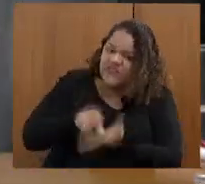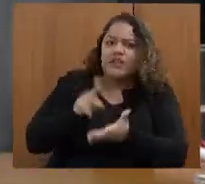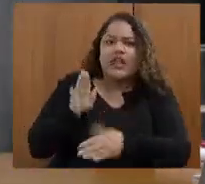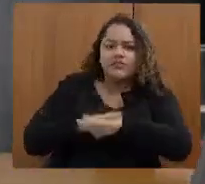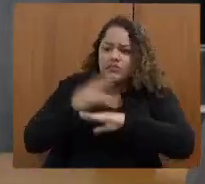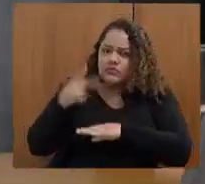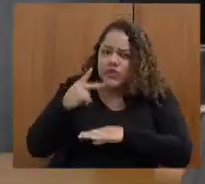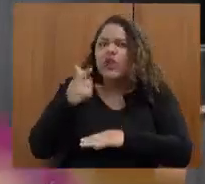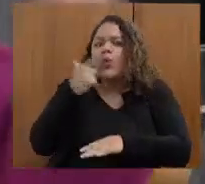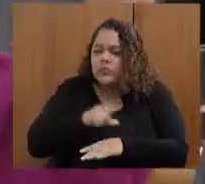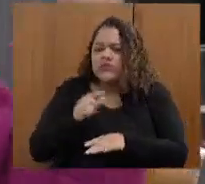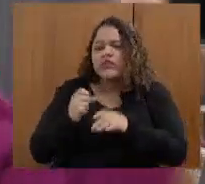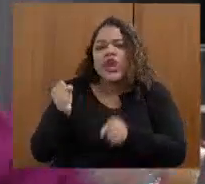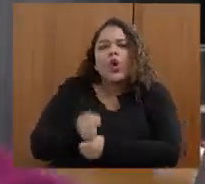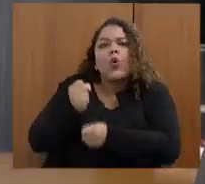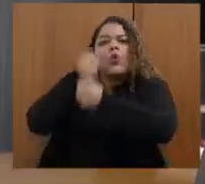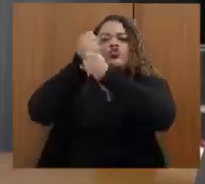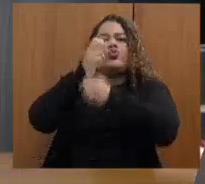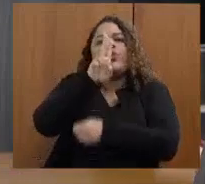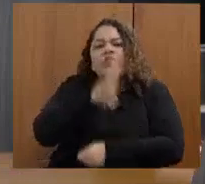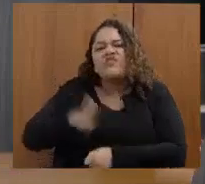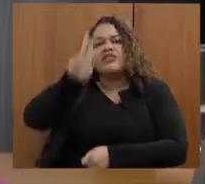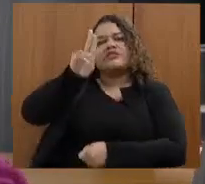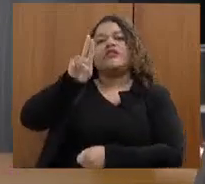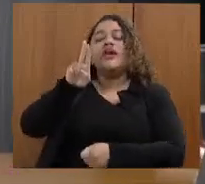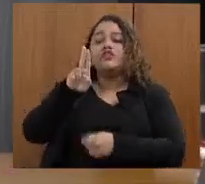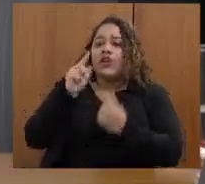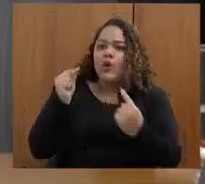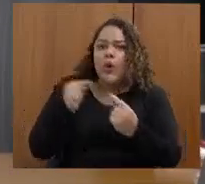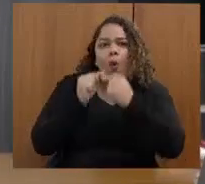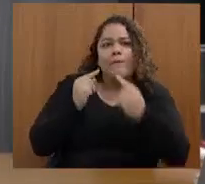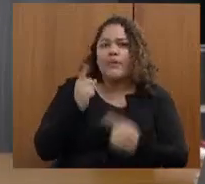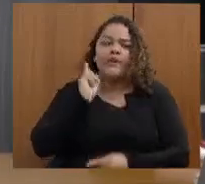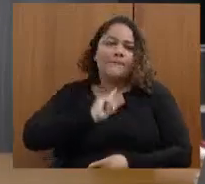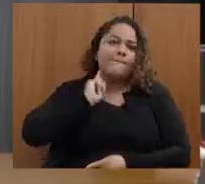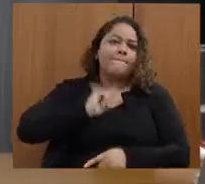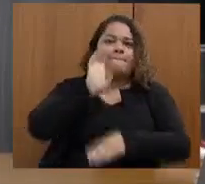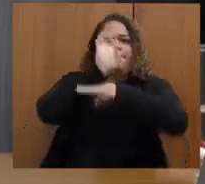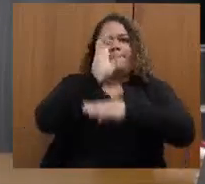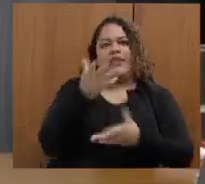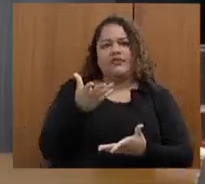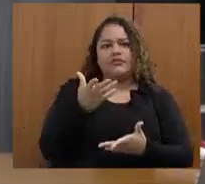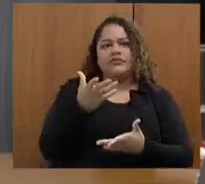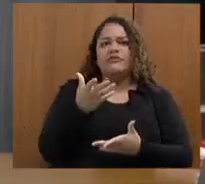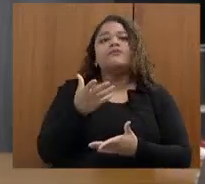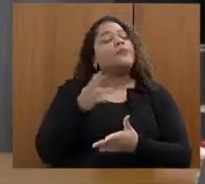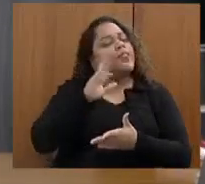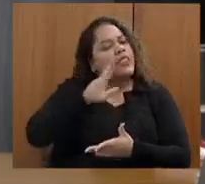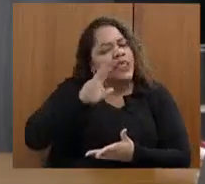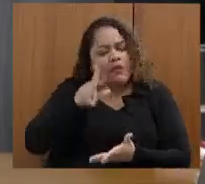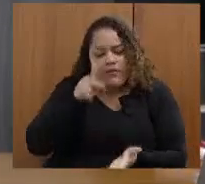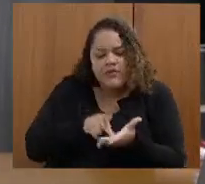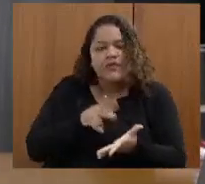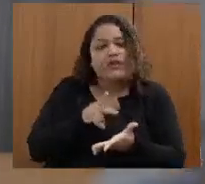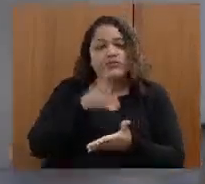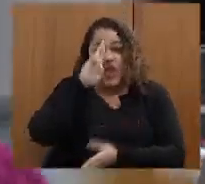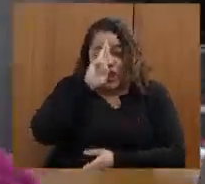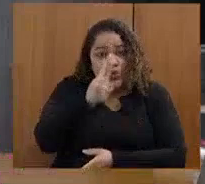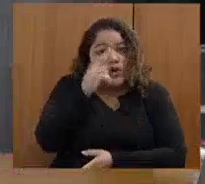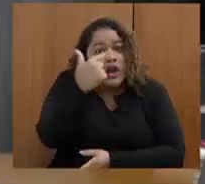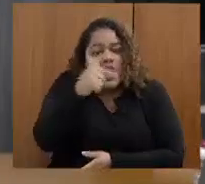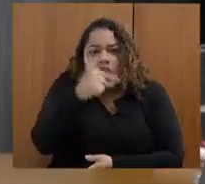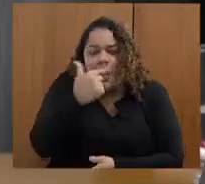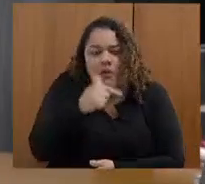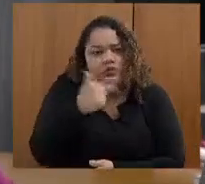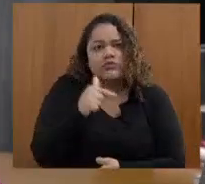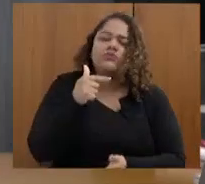construir a Universidade do tamanho que Minas Gerais merece não é a realidade os reitores não tem autonomia para fazer uma política